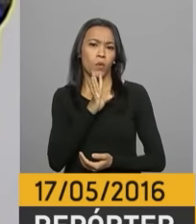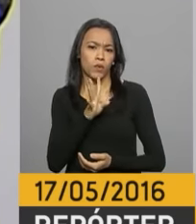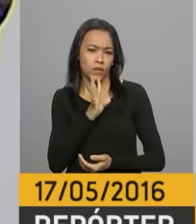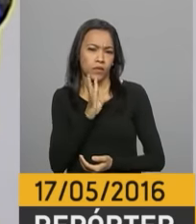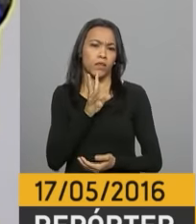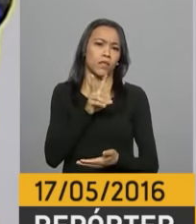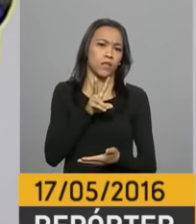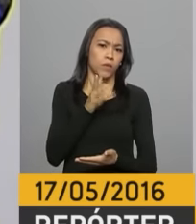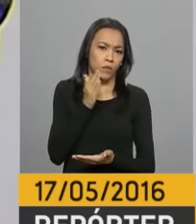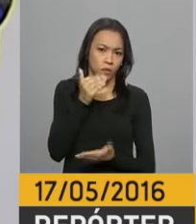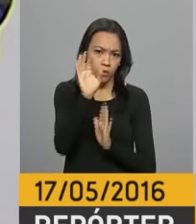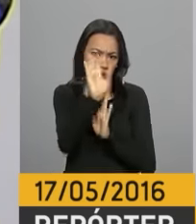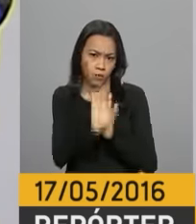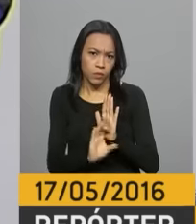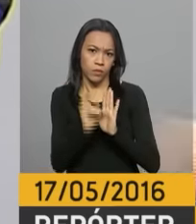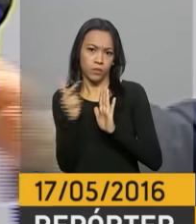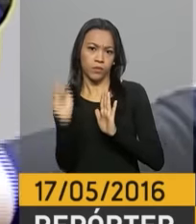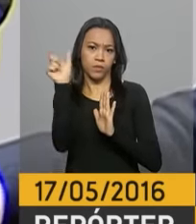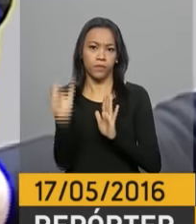aprofundar.